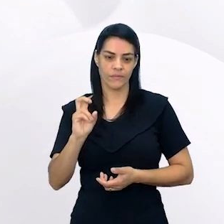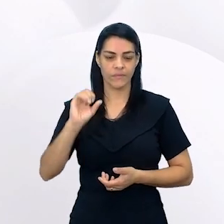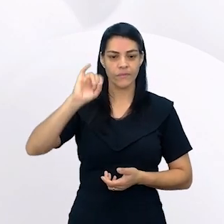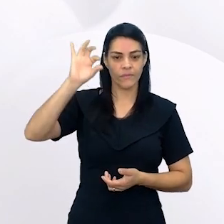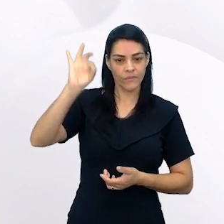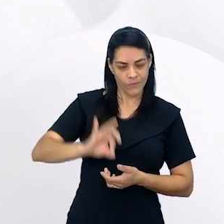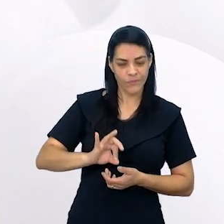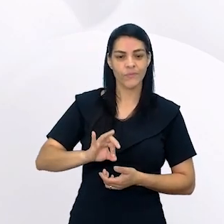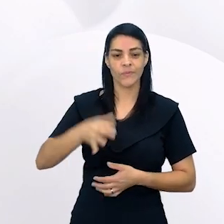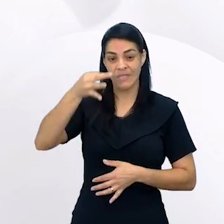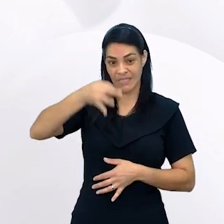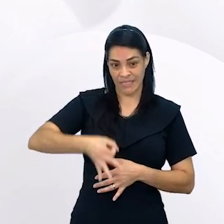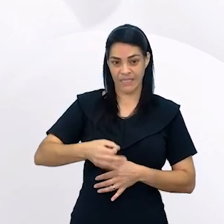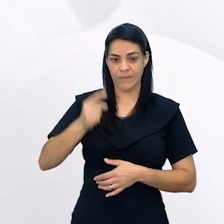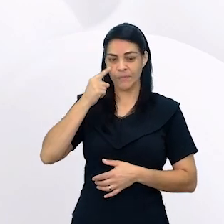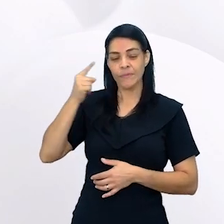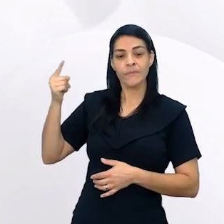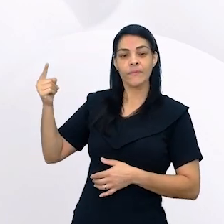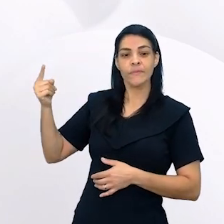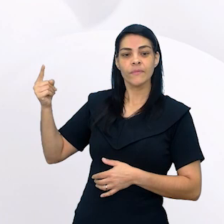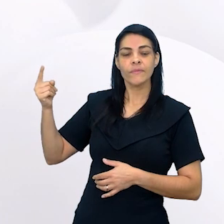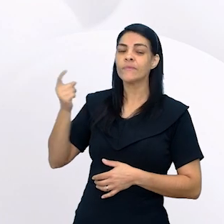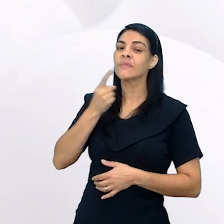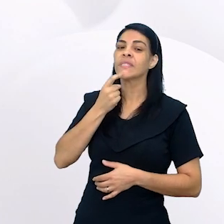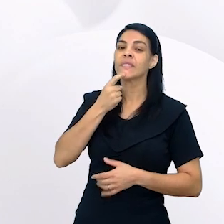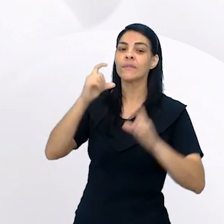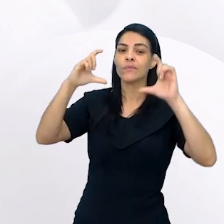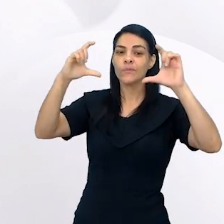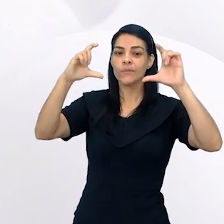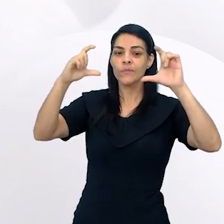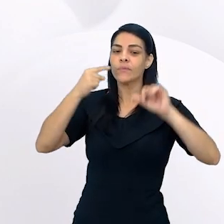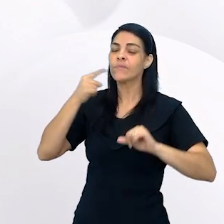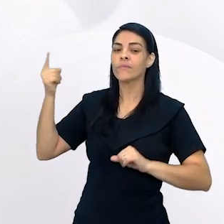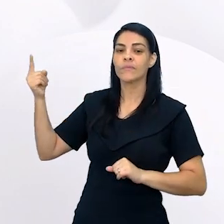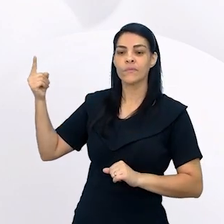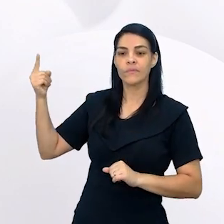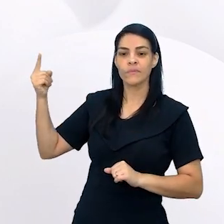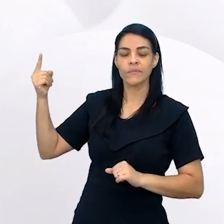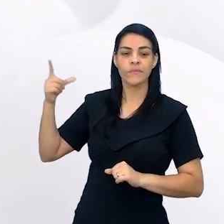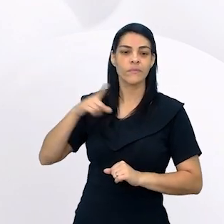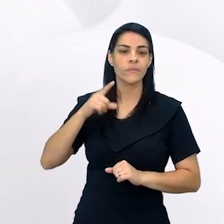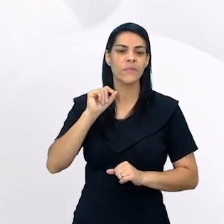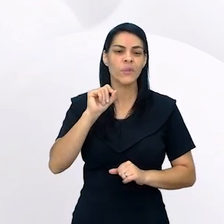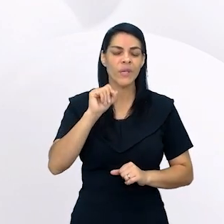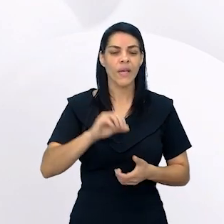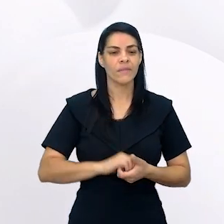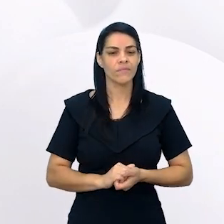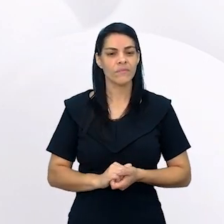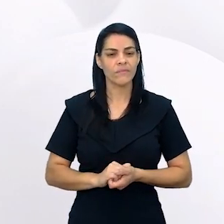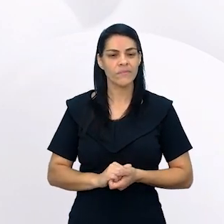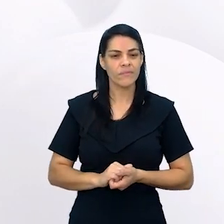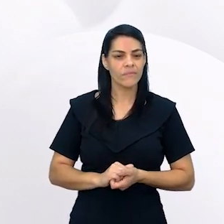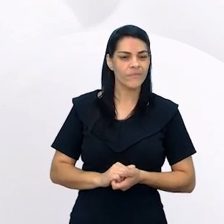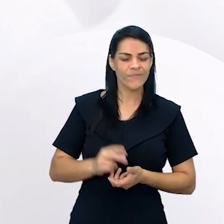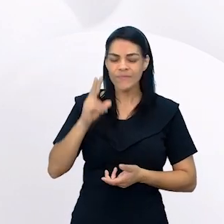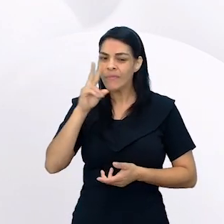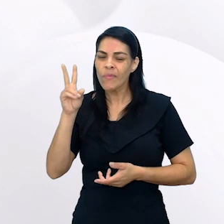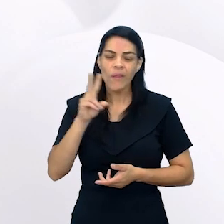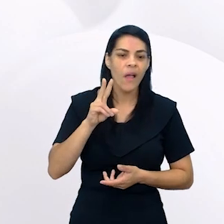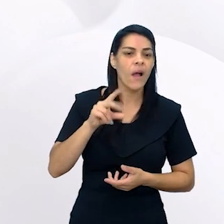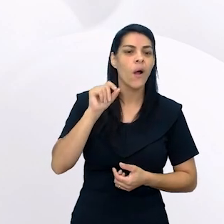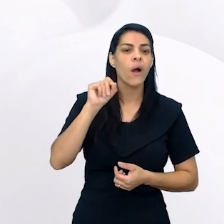acerto em cima na linha onde está em vermelho aí com um retângulo tá escrito que Vanderlei deixa eu dar uma